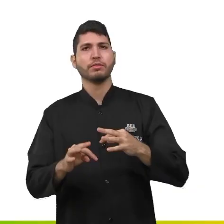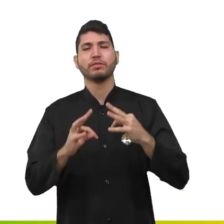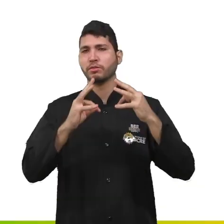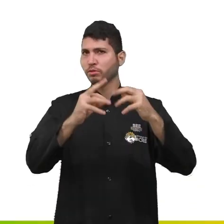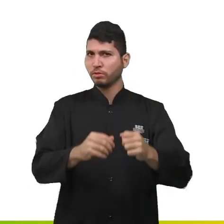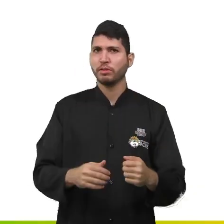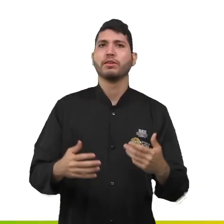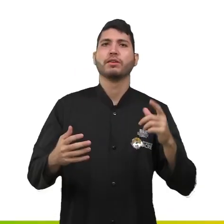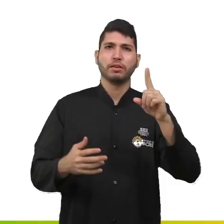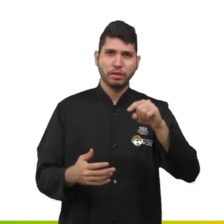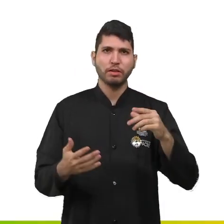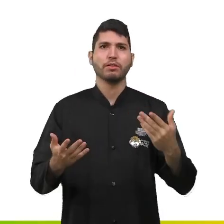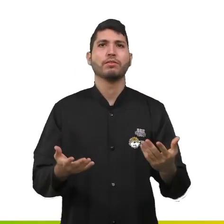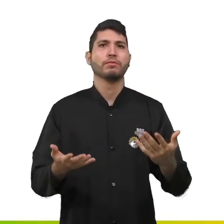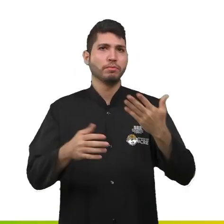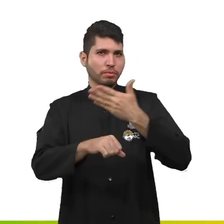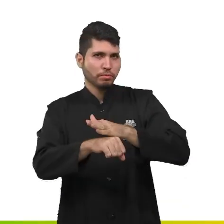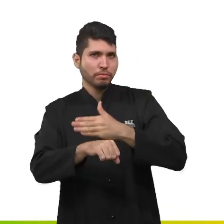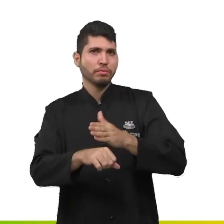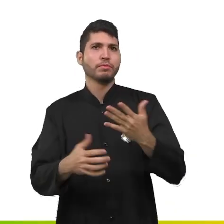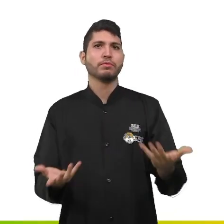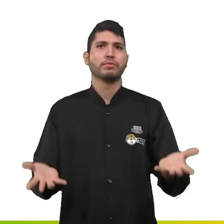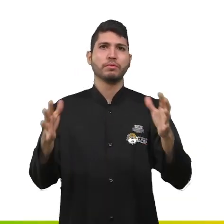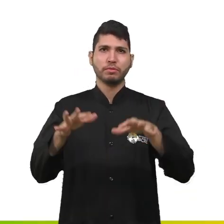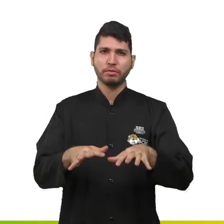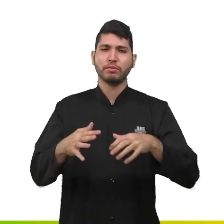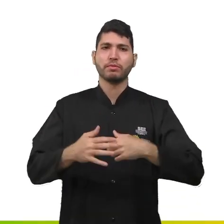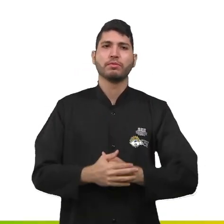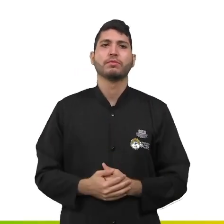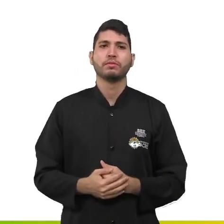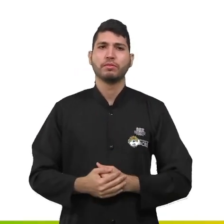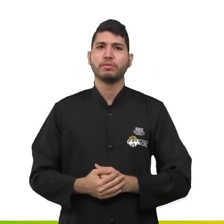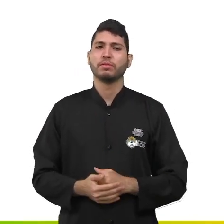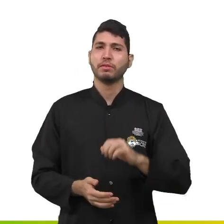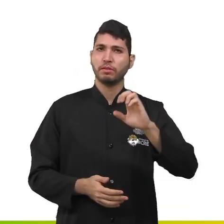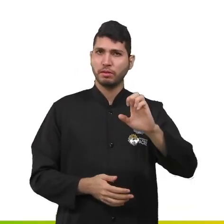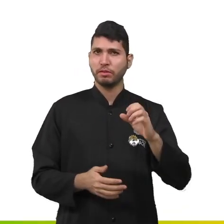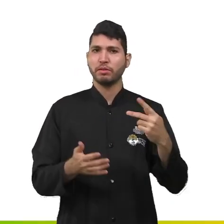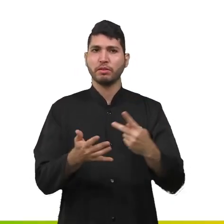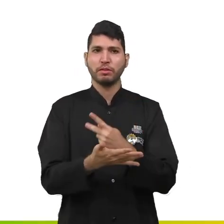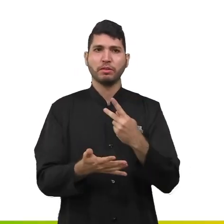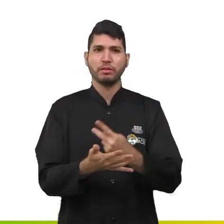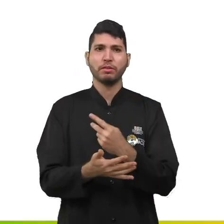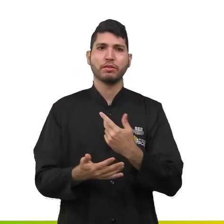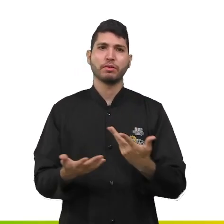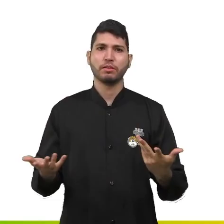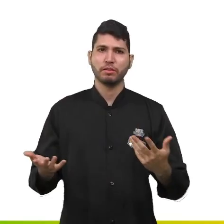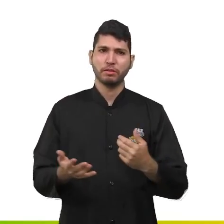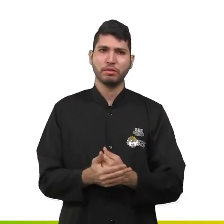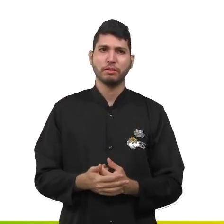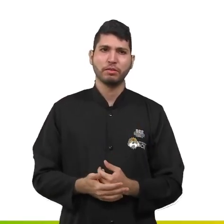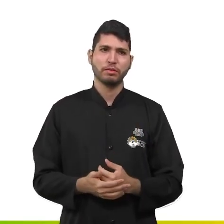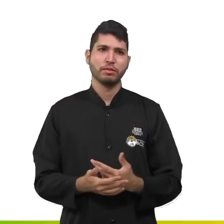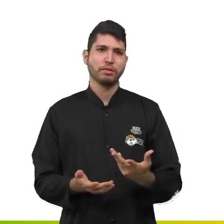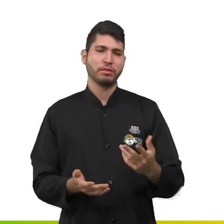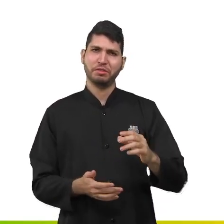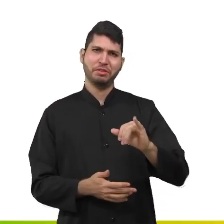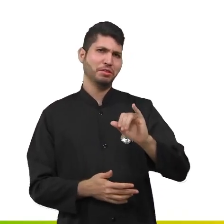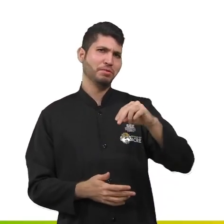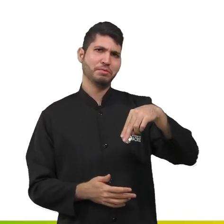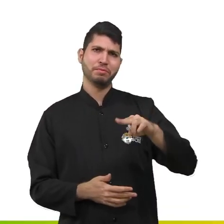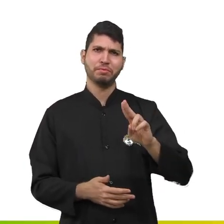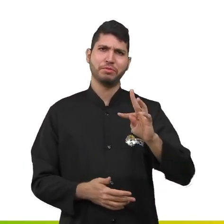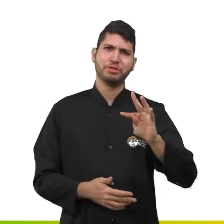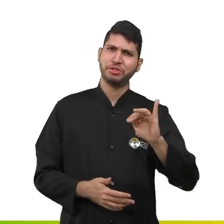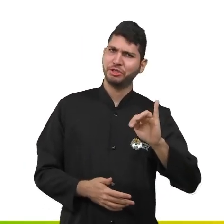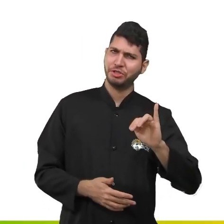então provavelmente nós já temos nosso gabarito. E a alternativa estaria errada porque a inutilidade, essa daqui eu não vou nem continuar porque a gente já sabe que